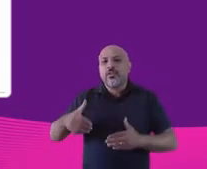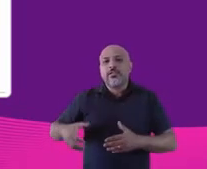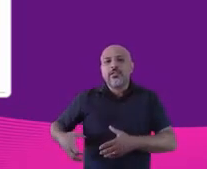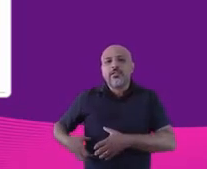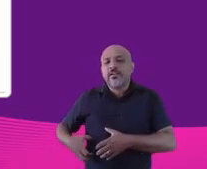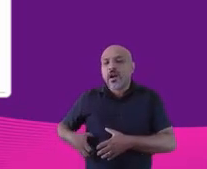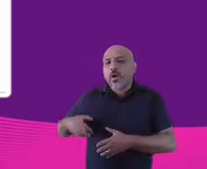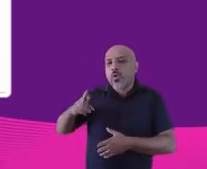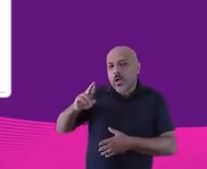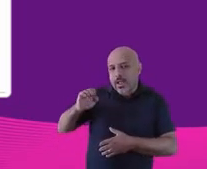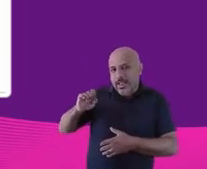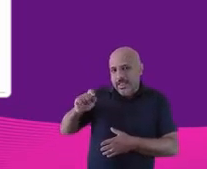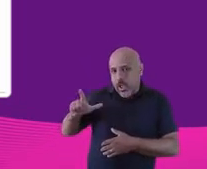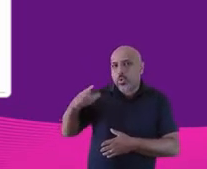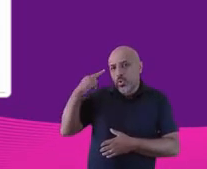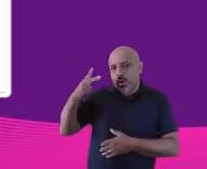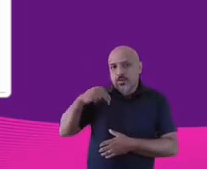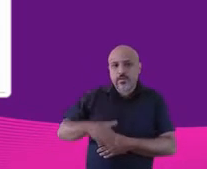free light de